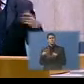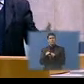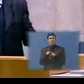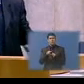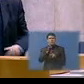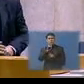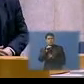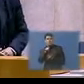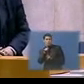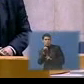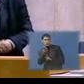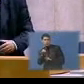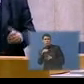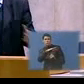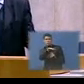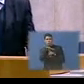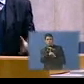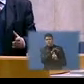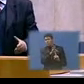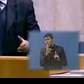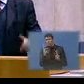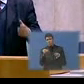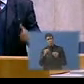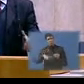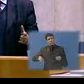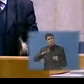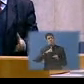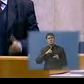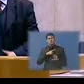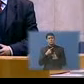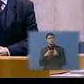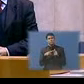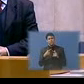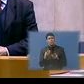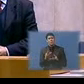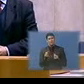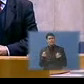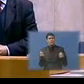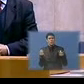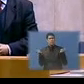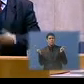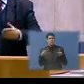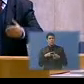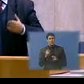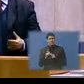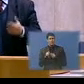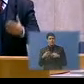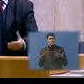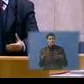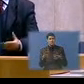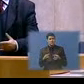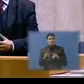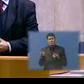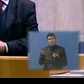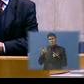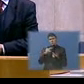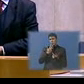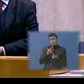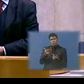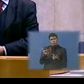urbanização, meio ambiente. E, em qualquer área, nós temos muito o que fazer. Então, não tem sentido arrecadar e não gastar.